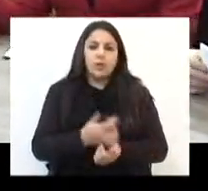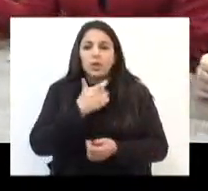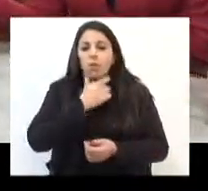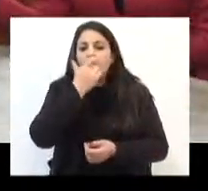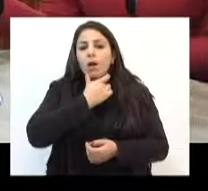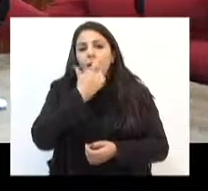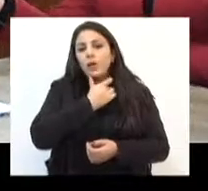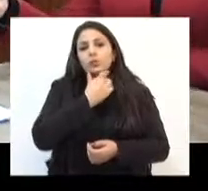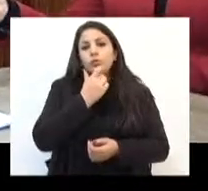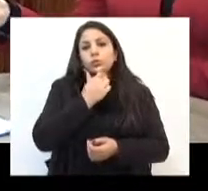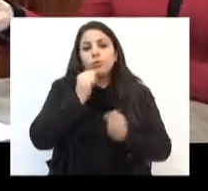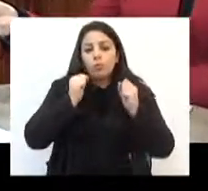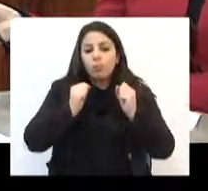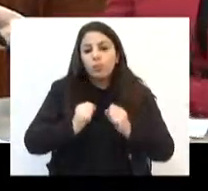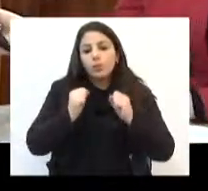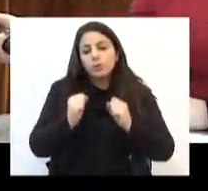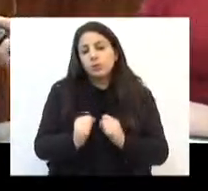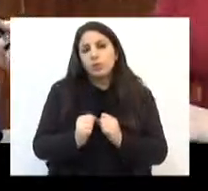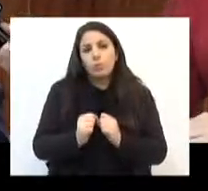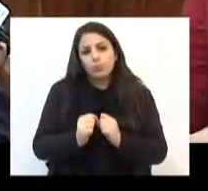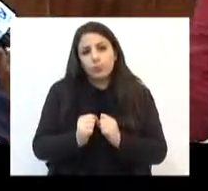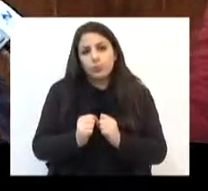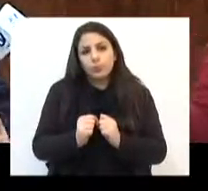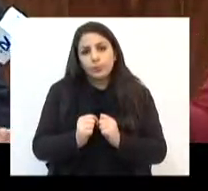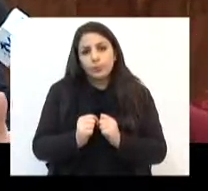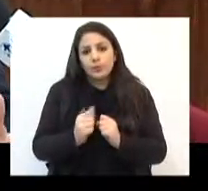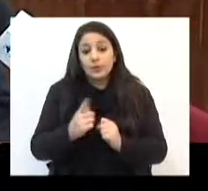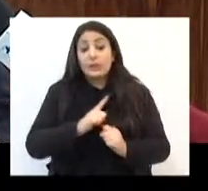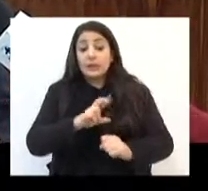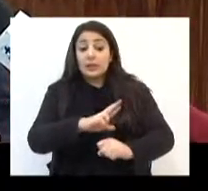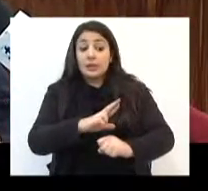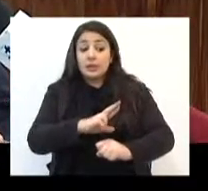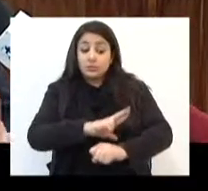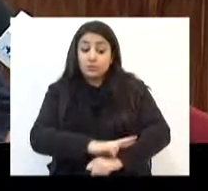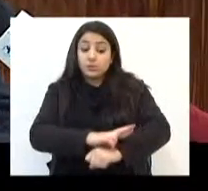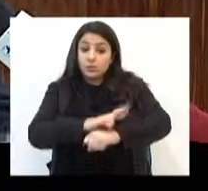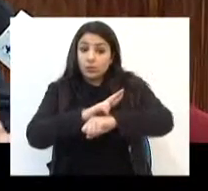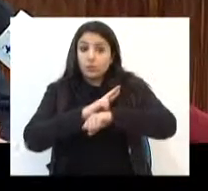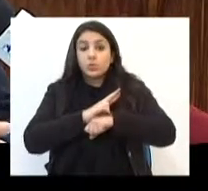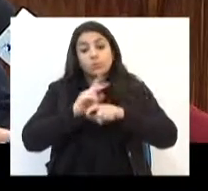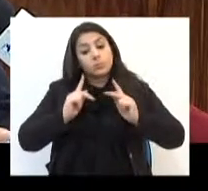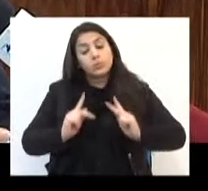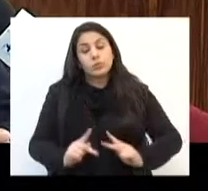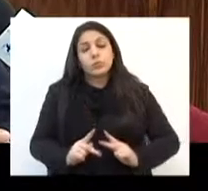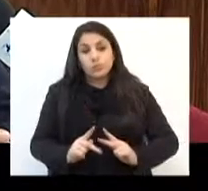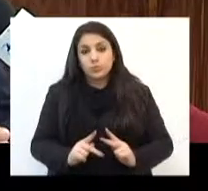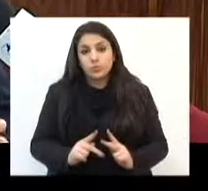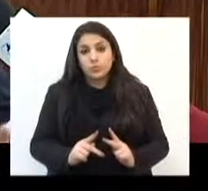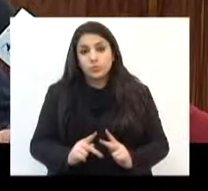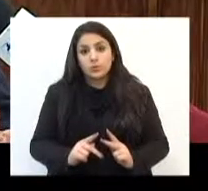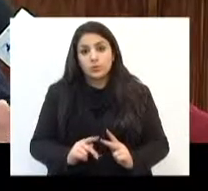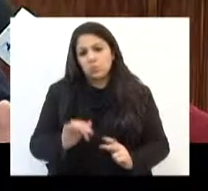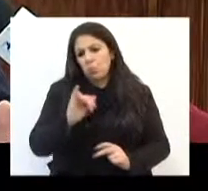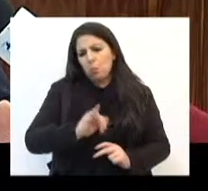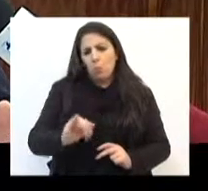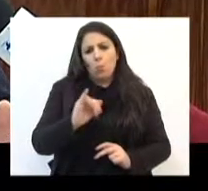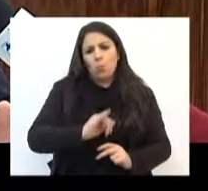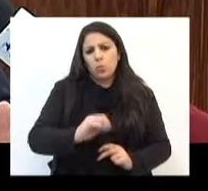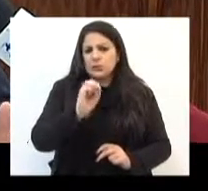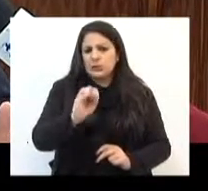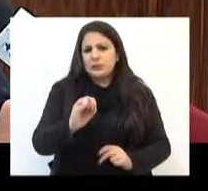qualidade no transporte público, a gente discutir questões mais relacionadas à mobilidade. Vereador Alberigrando, esse texto ele pode ainda sofrer alterações